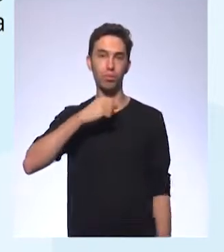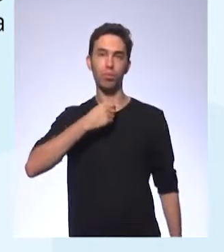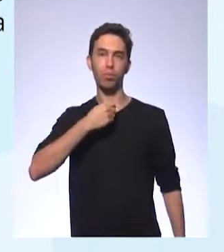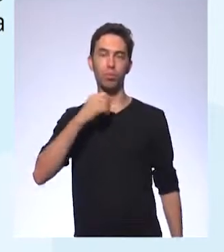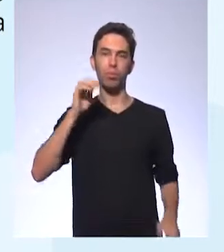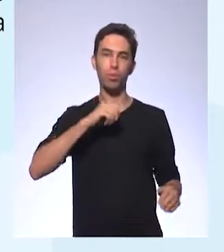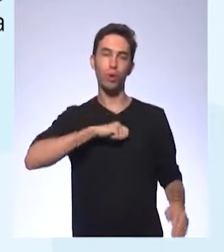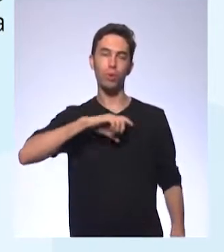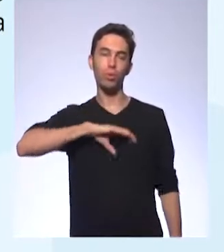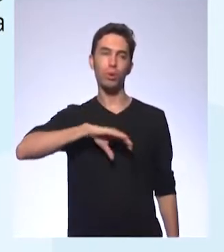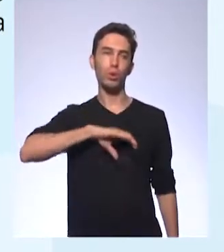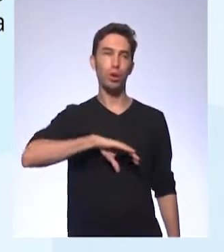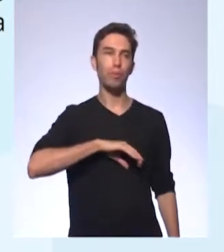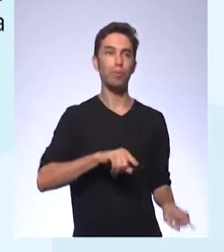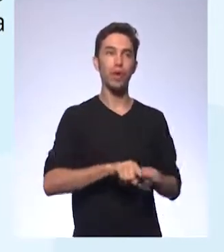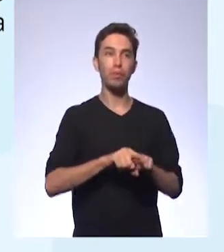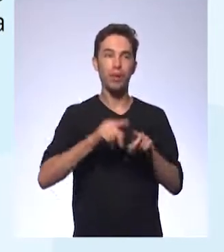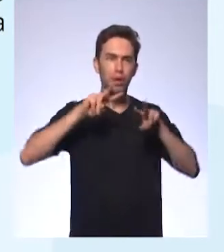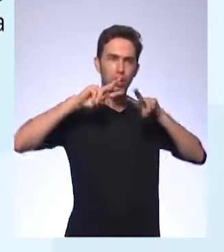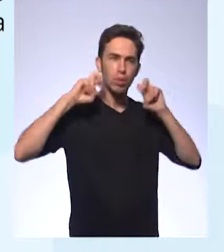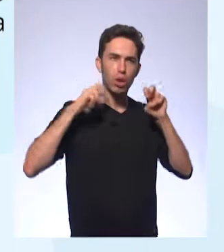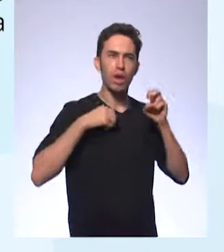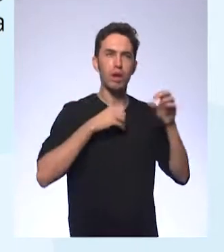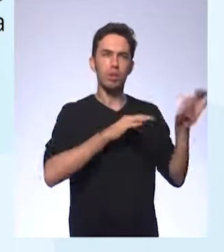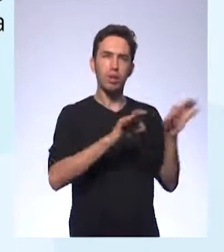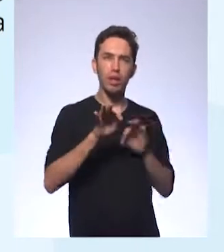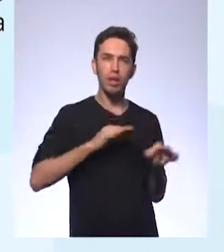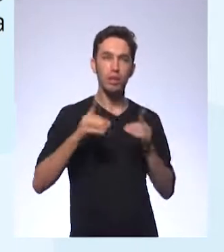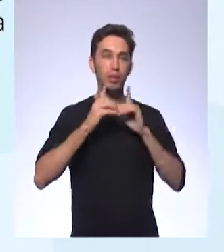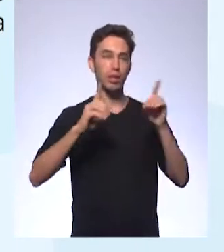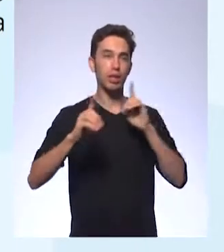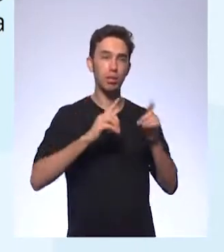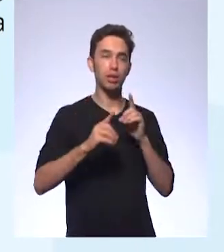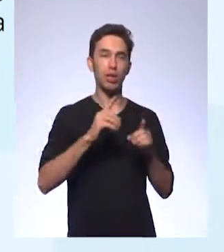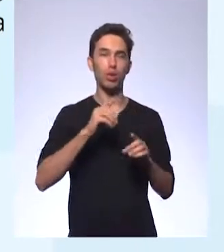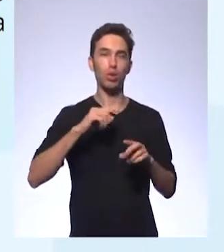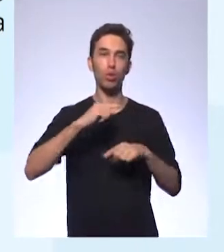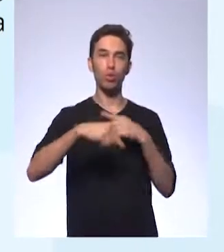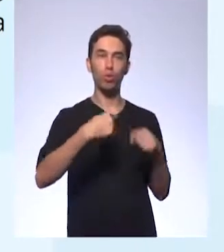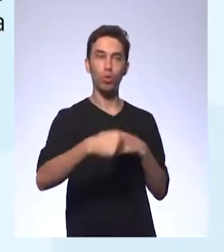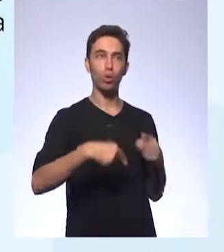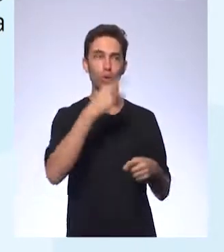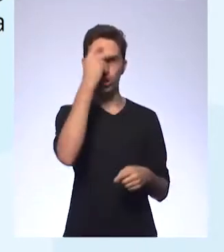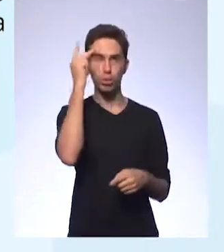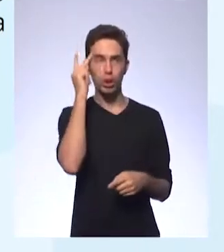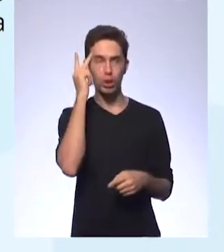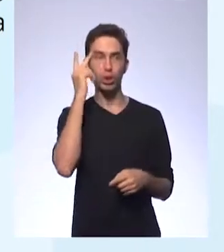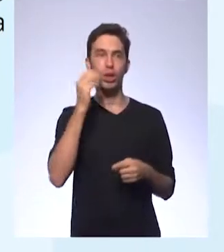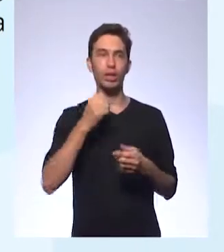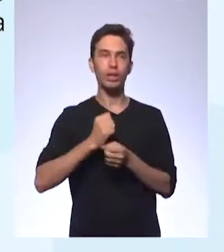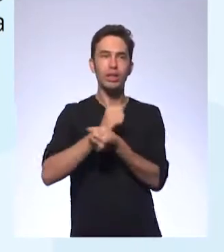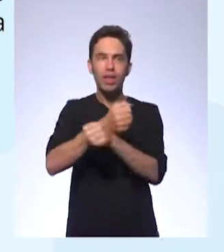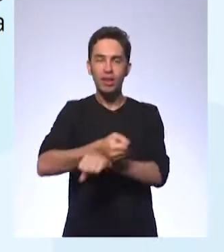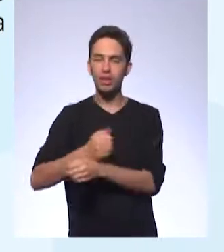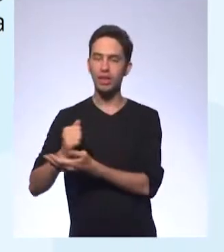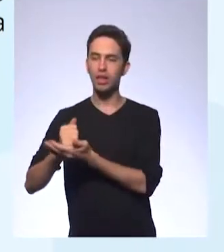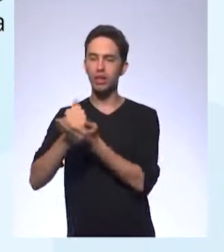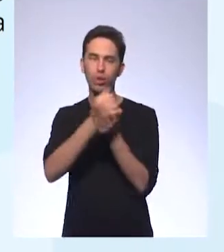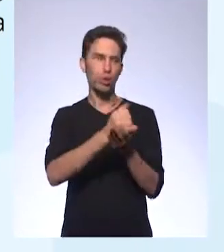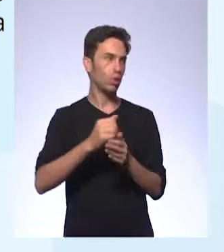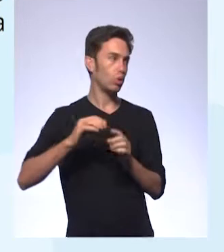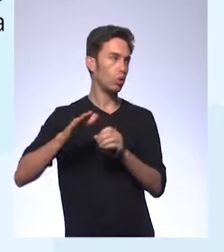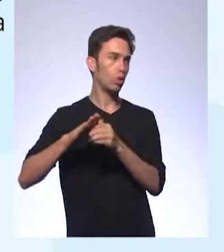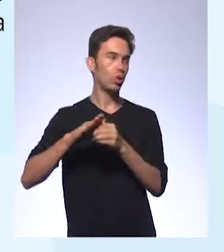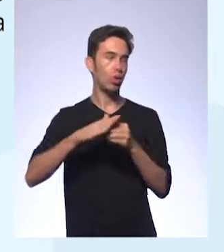os mecanismos e dinâmicas do fluxo de pessoas escravizadas no Oceano Atlântico, identificar